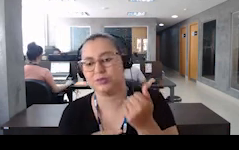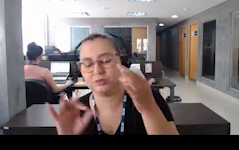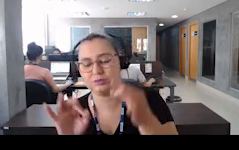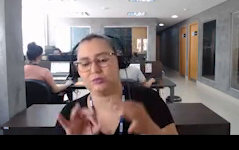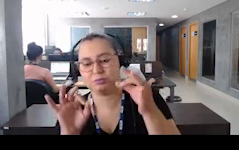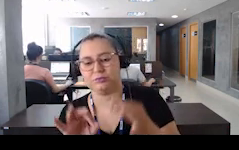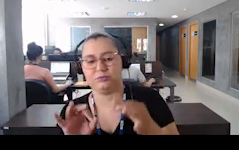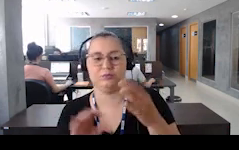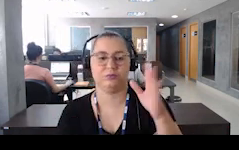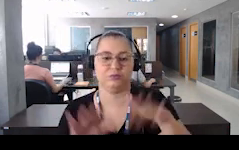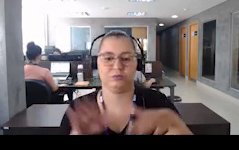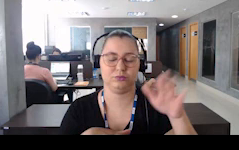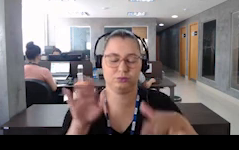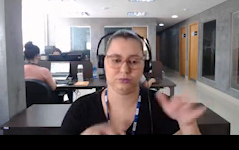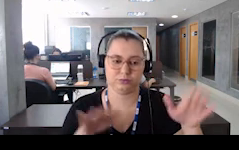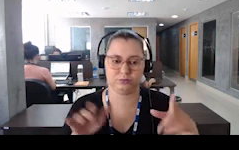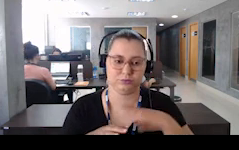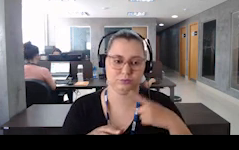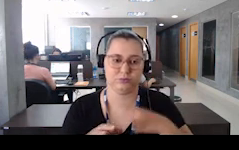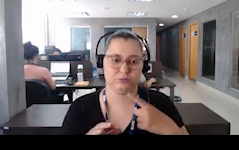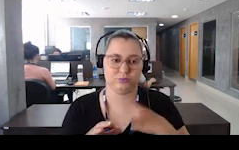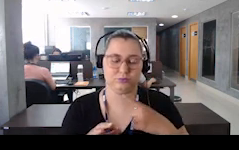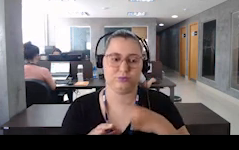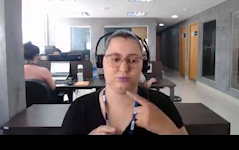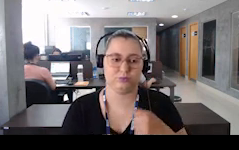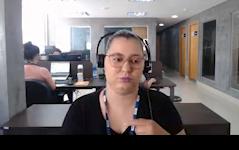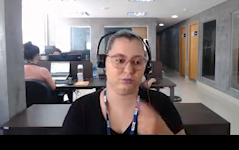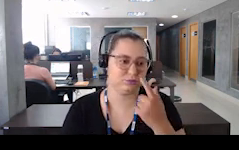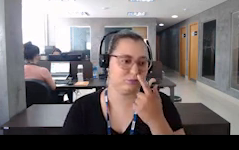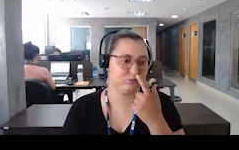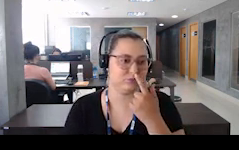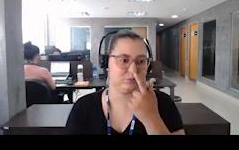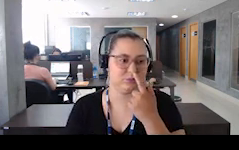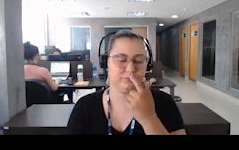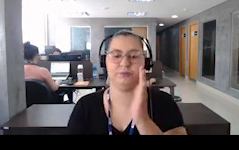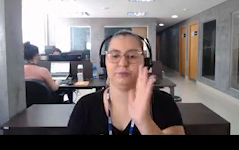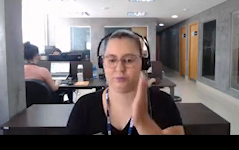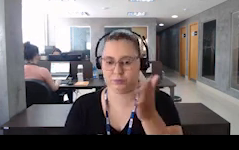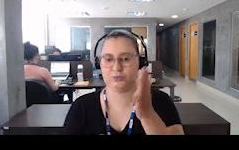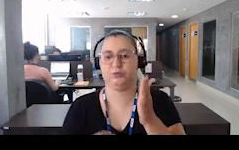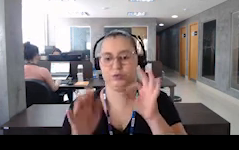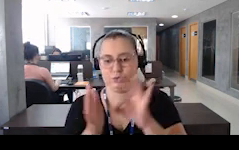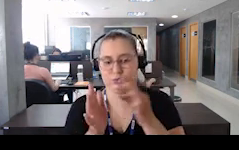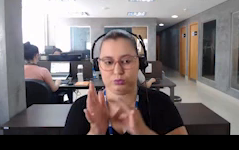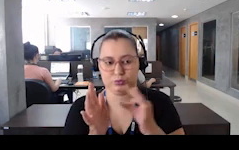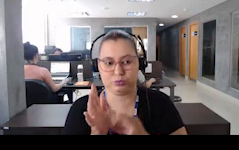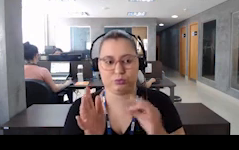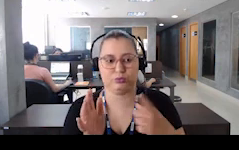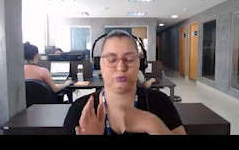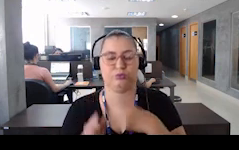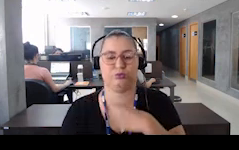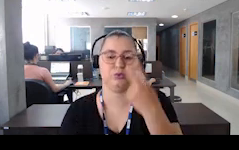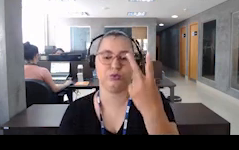está correto. A 1 eu sei Ah, que o senhor já pediu, né? E aí sim, tá eu corrigi tranquilo. algumas aqui da 1 já. Aí